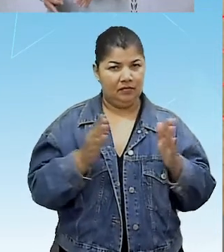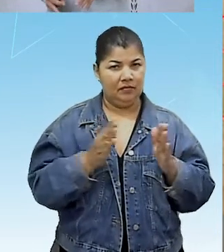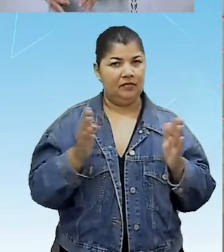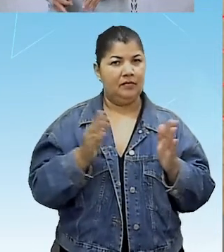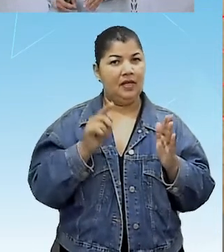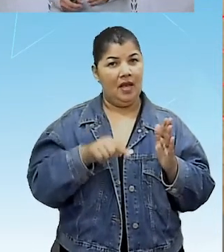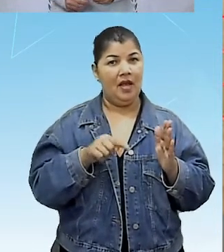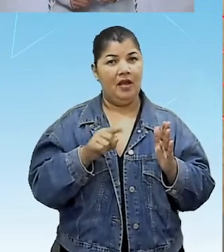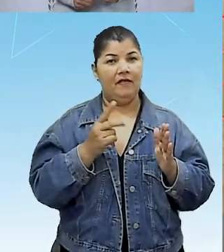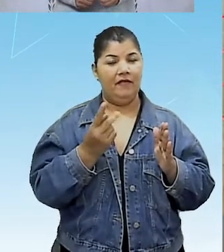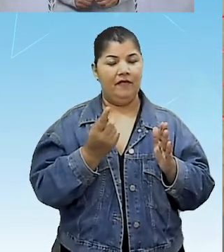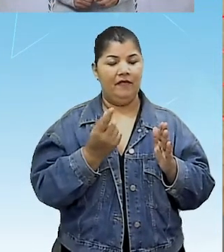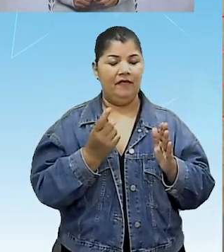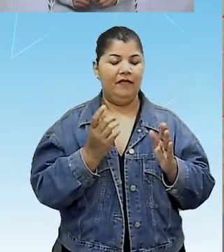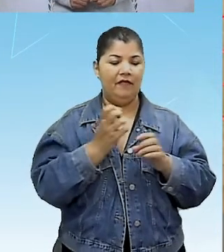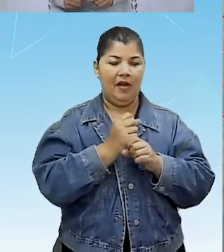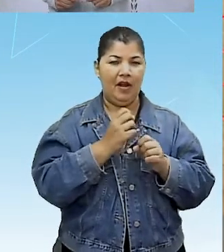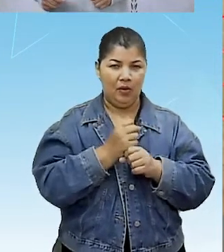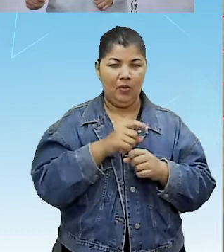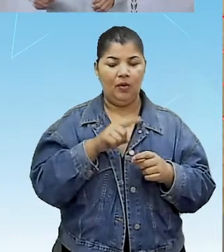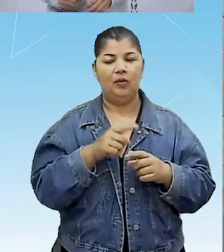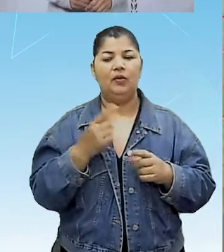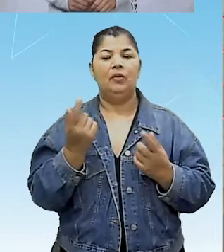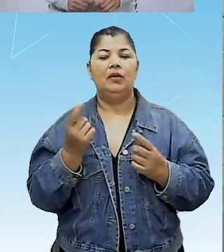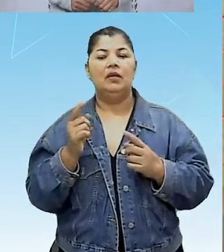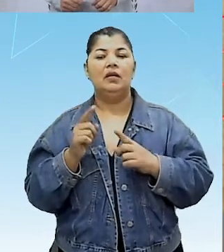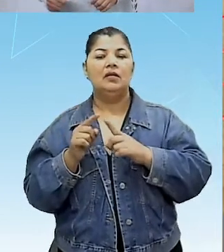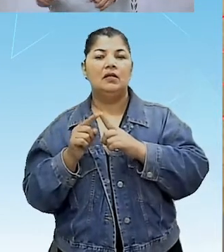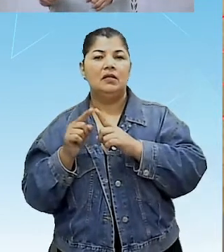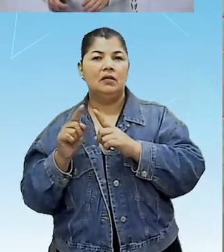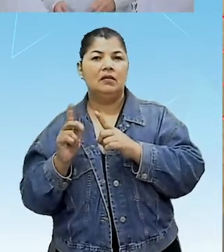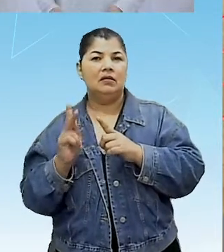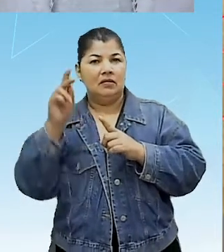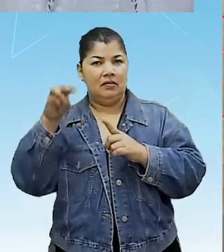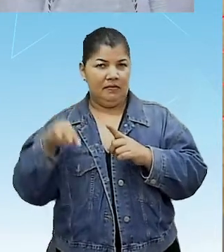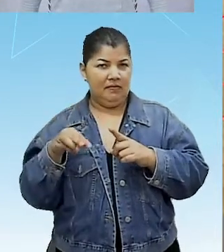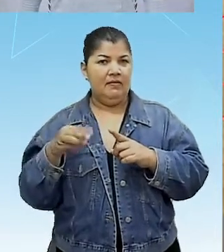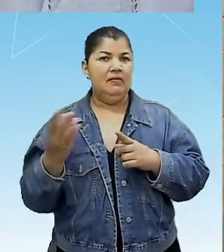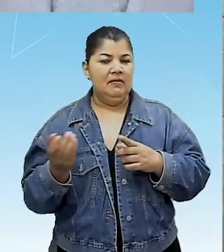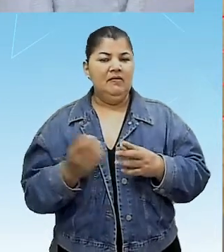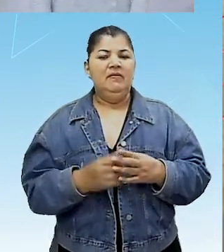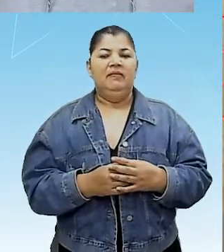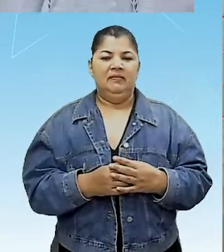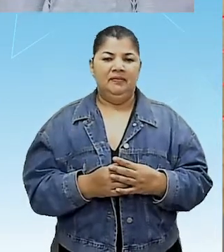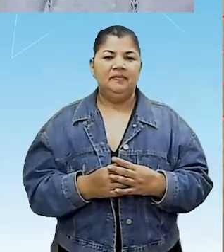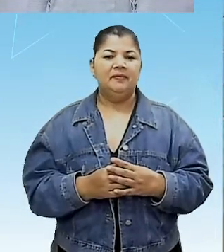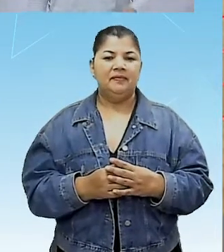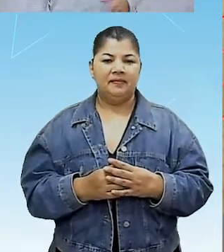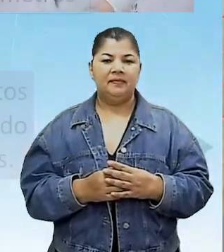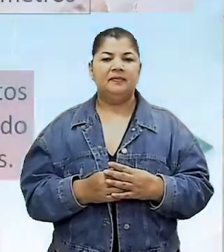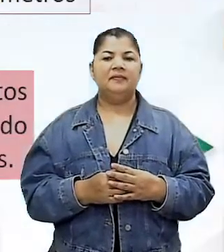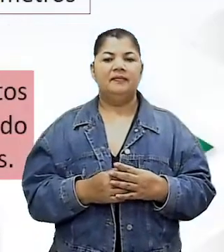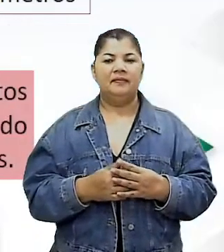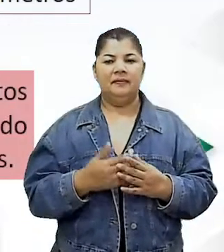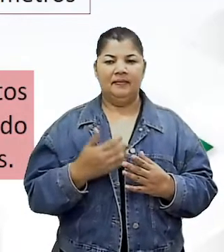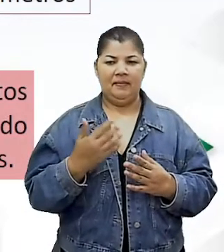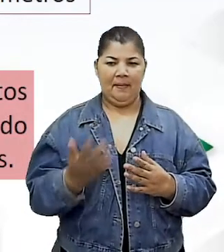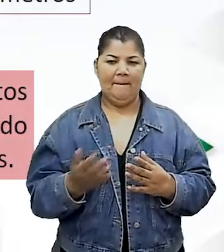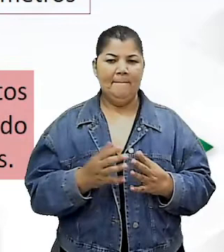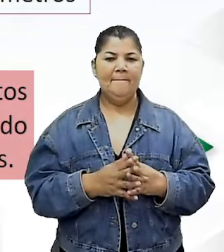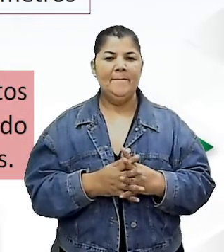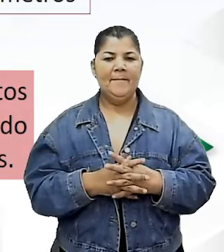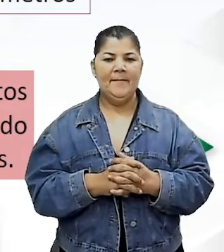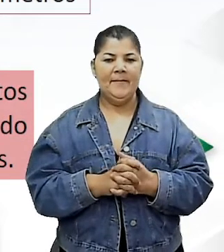a grandeza aí é o comprimento linear, tá bom? Fechou? Então, vamos falar agora de